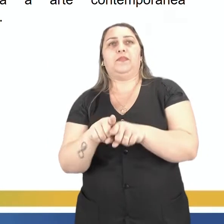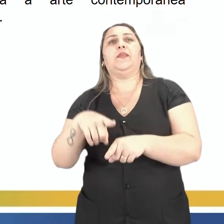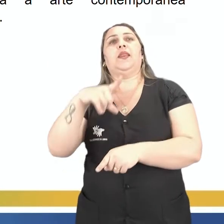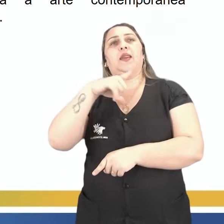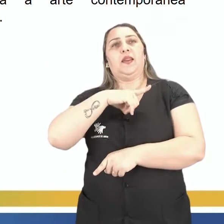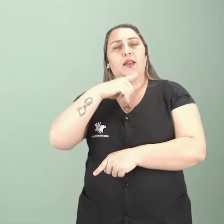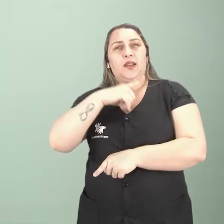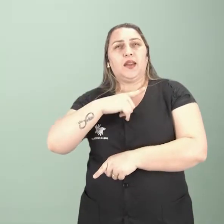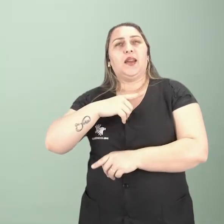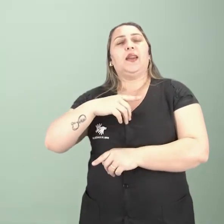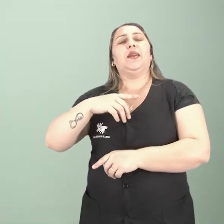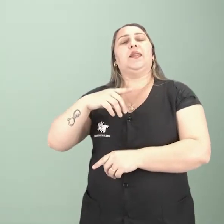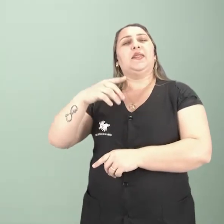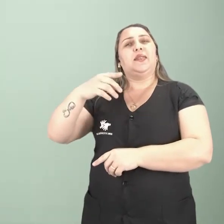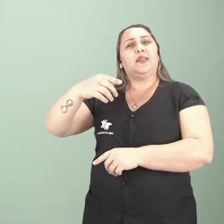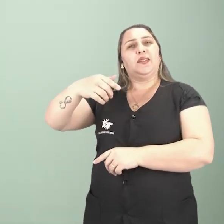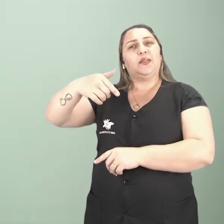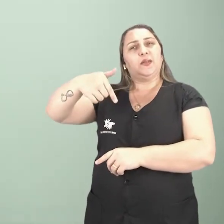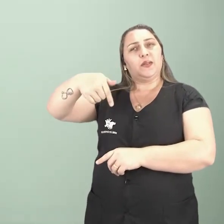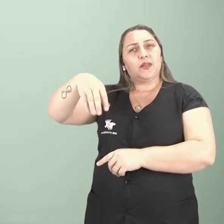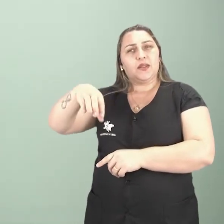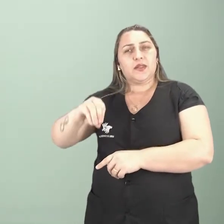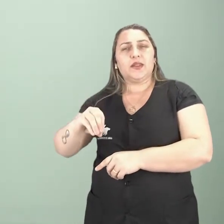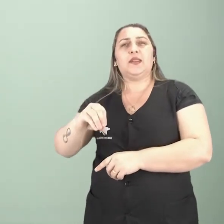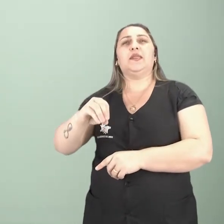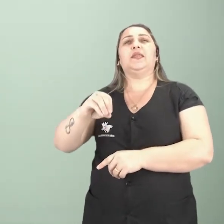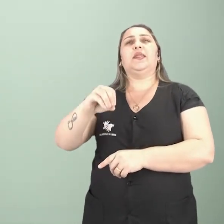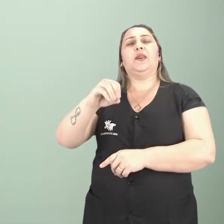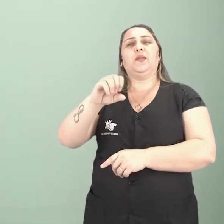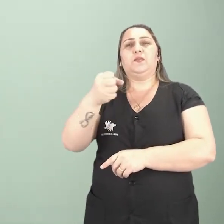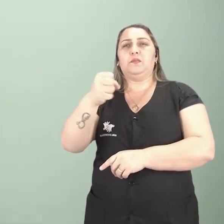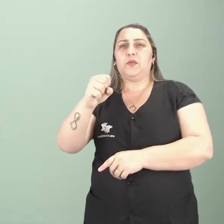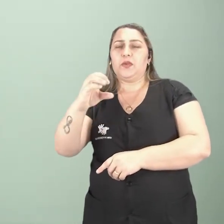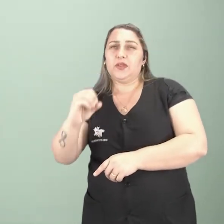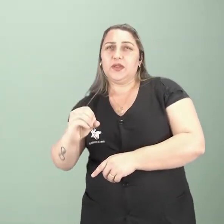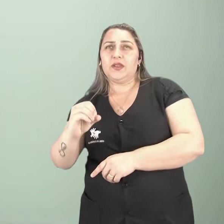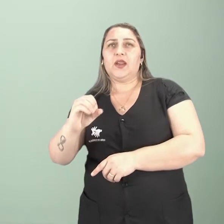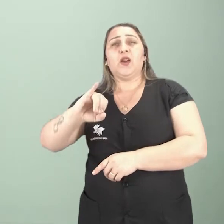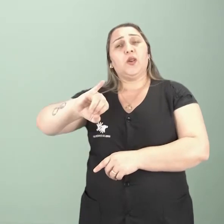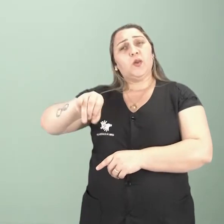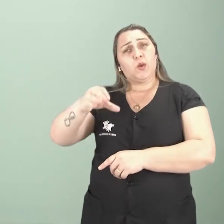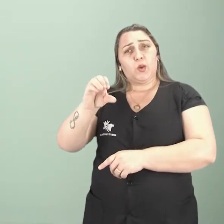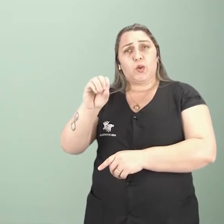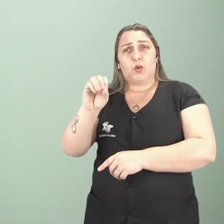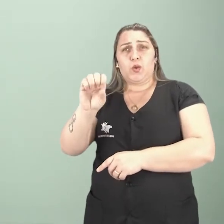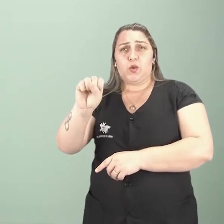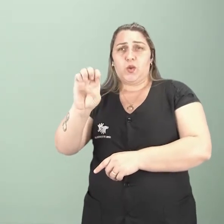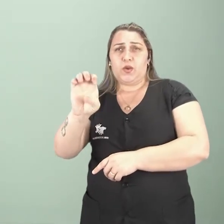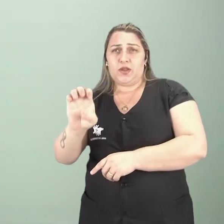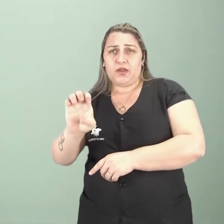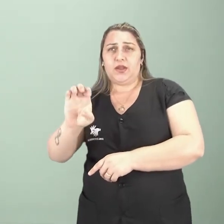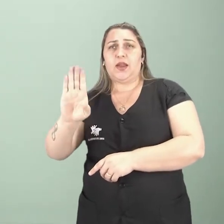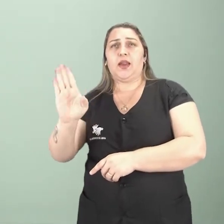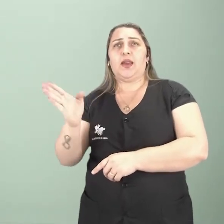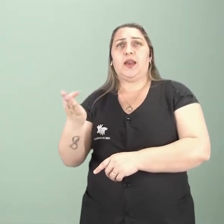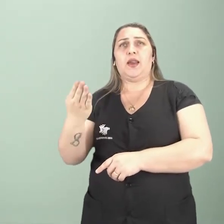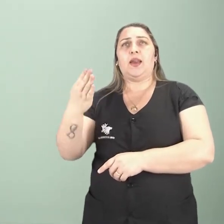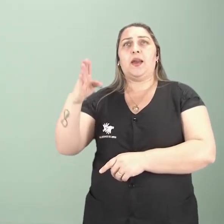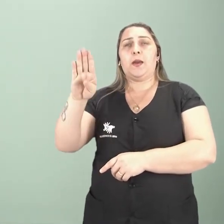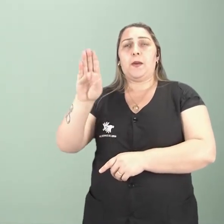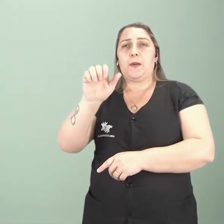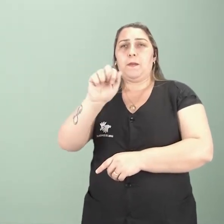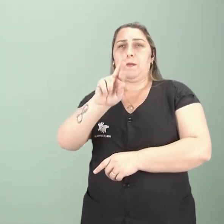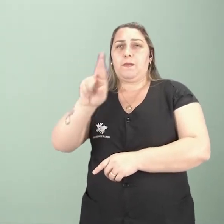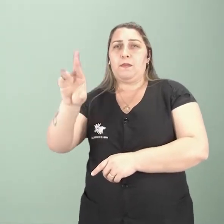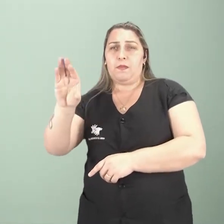uma pegada da década de 70, década de 80. Ele se chama, na verdade, José de Barros Carvalho e Melo, mas